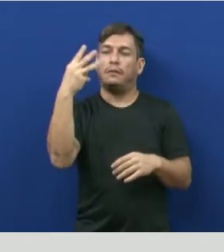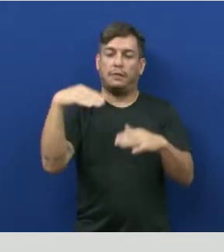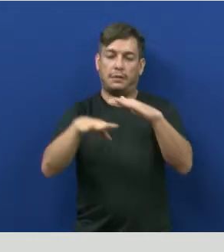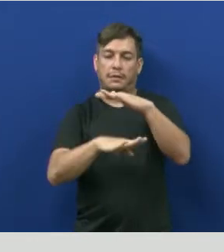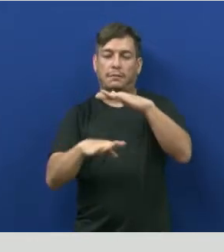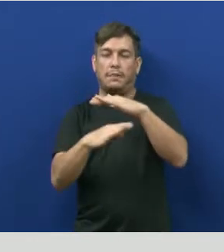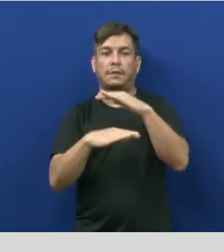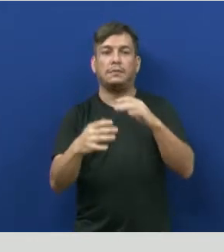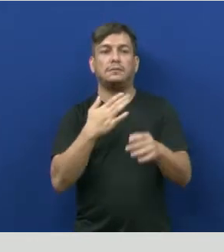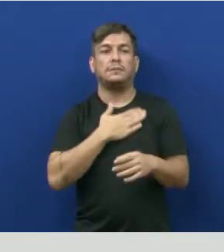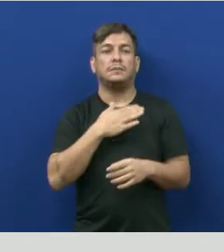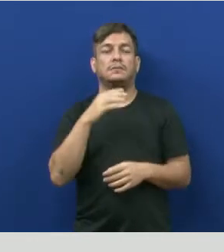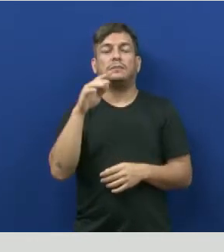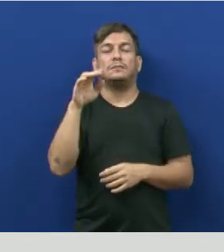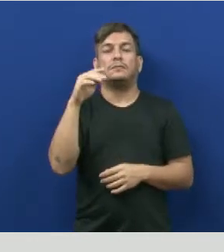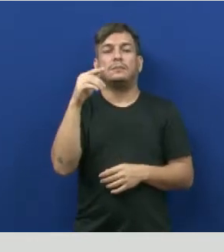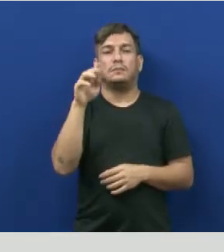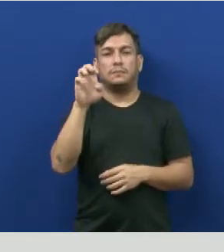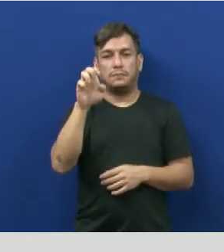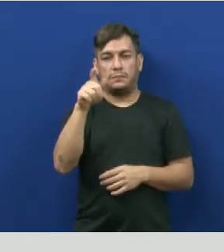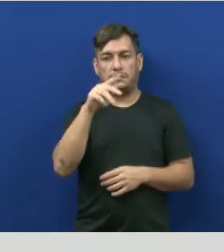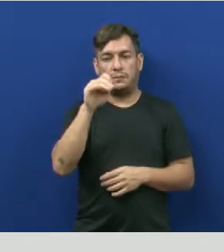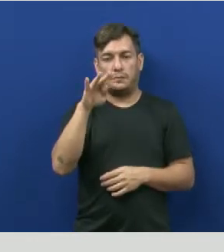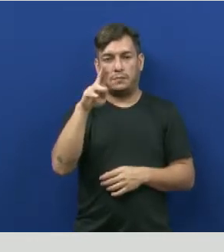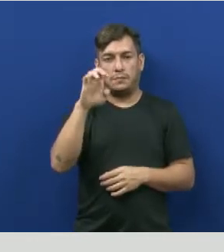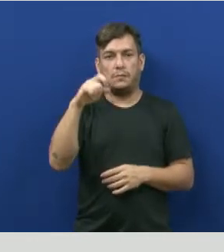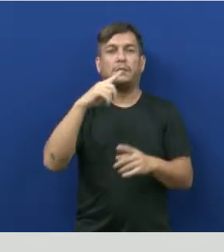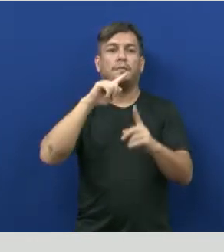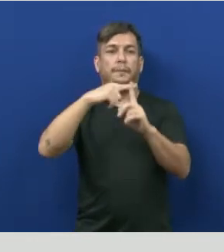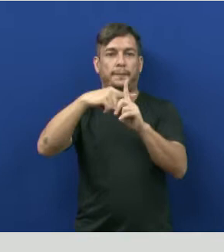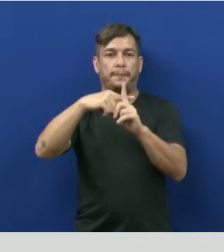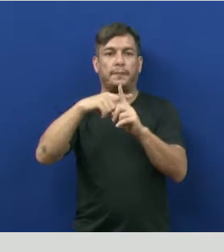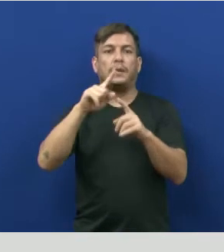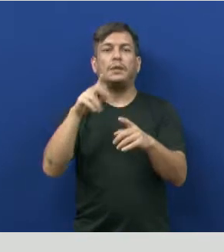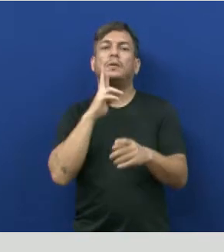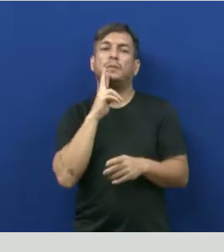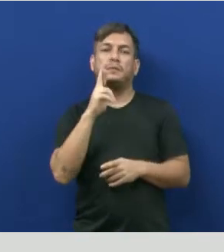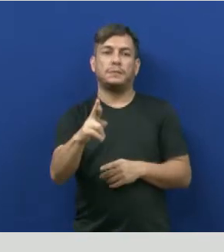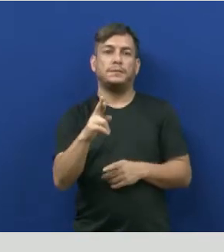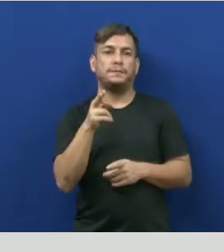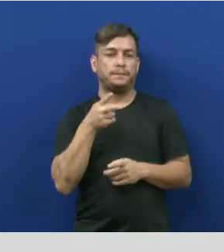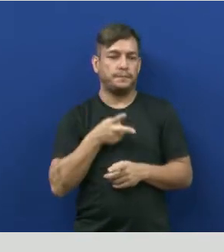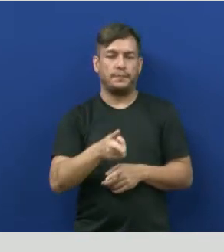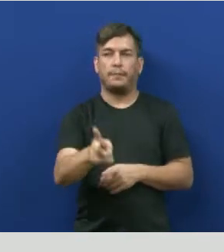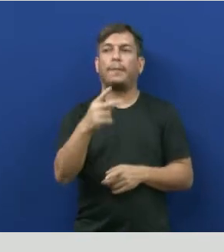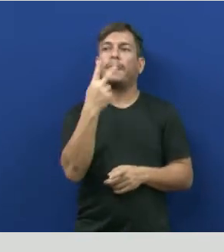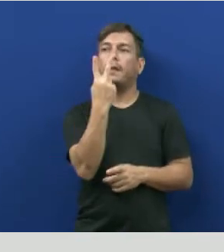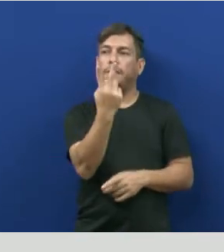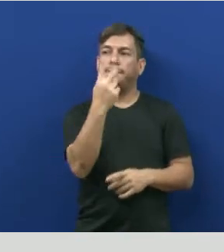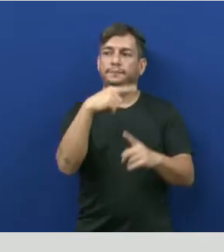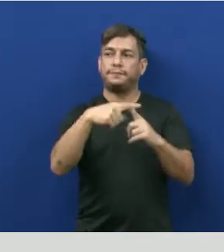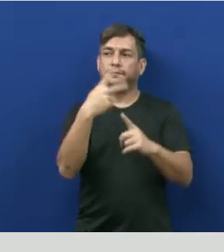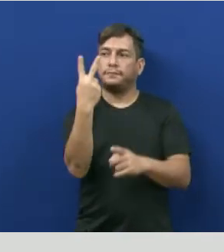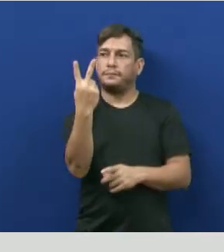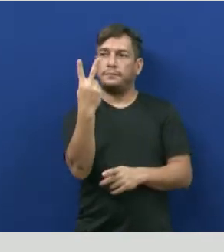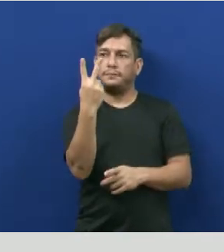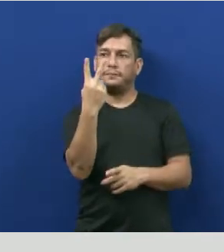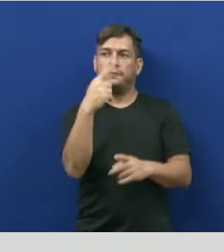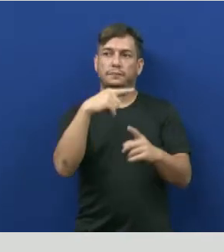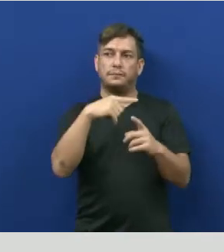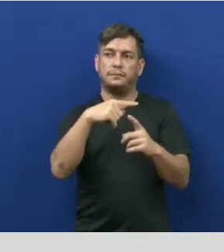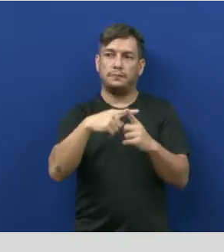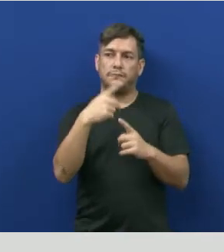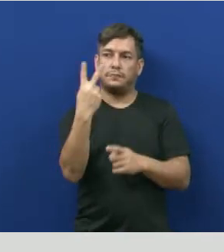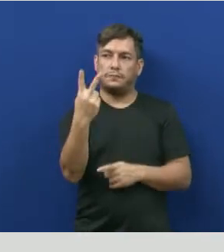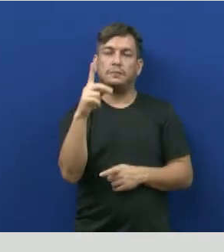meu expoente já fica positivo e aí eu resolvo a parte normalmente da potenciação. 2 vezes 2 vezes 2, a gente já viu